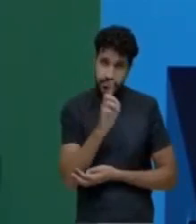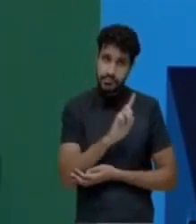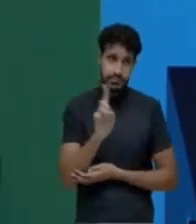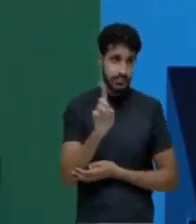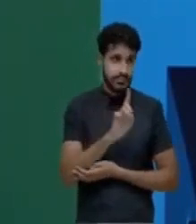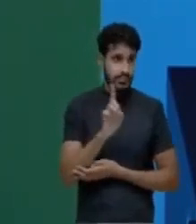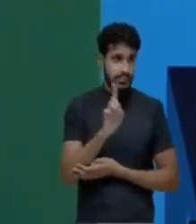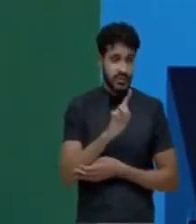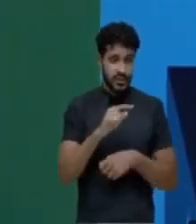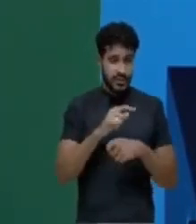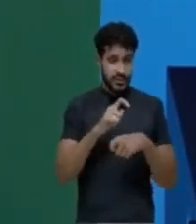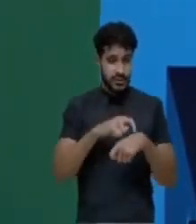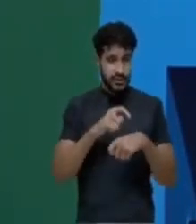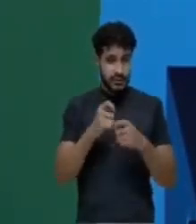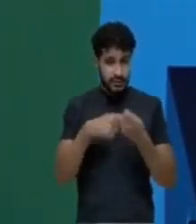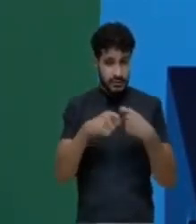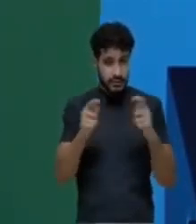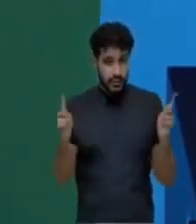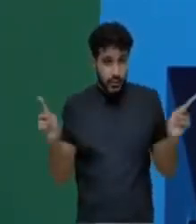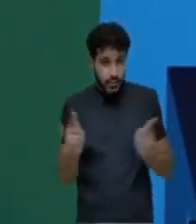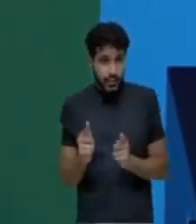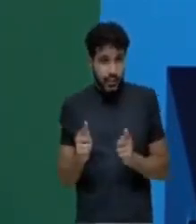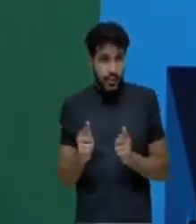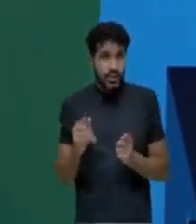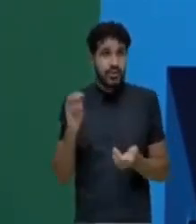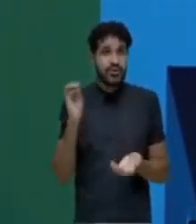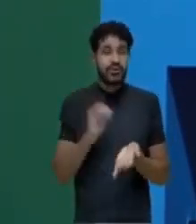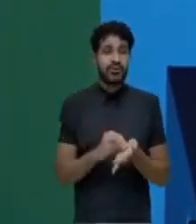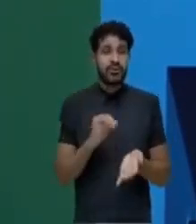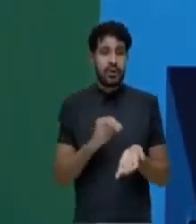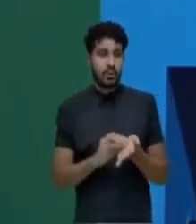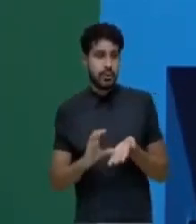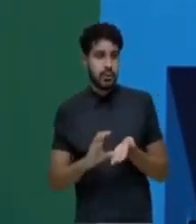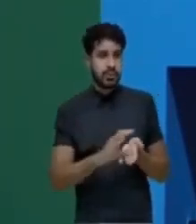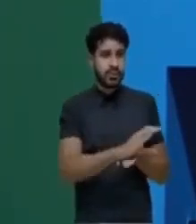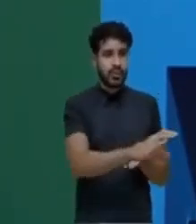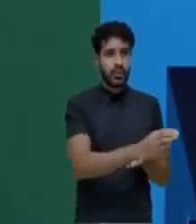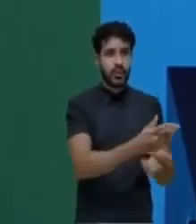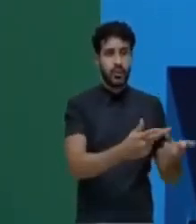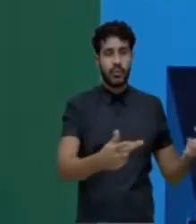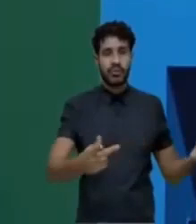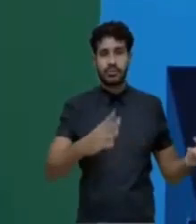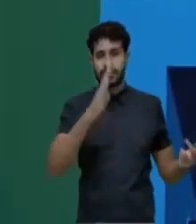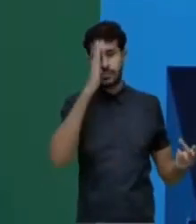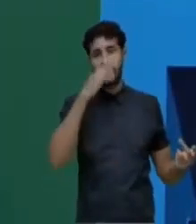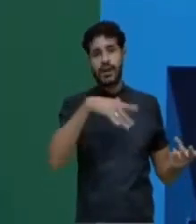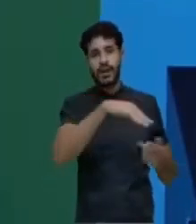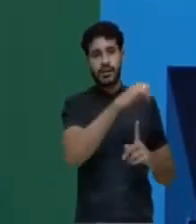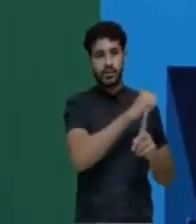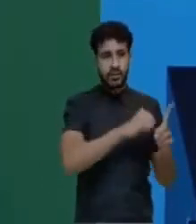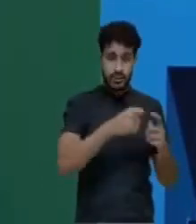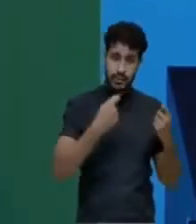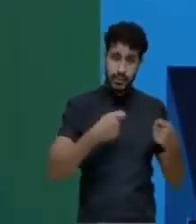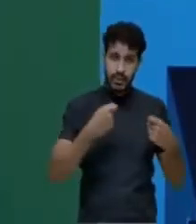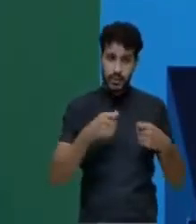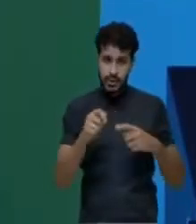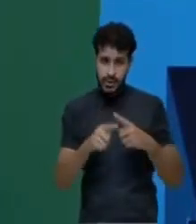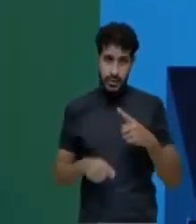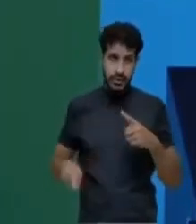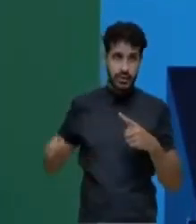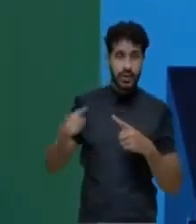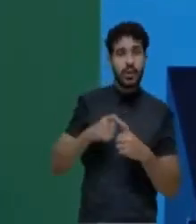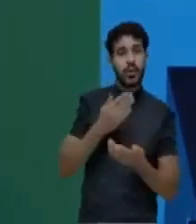está curto. Falta combustível para os tanques mais essenciais, como os tanques sociais. Precisamos atualizar a merenda